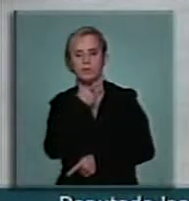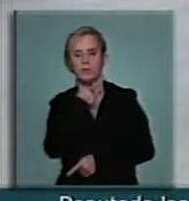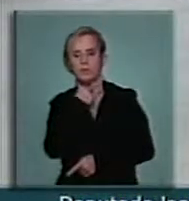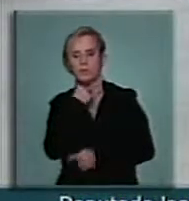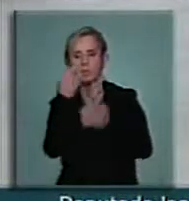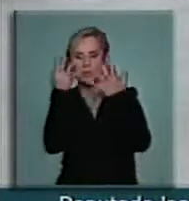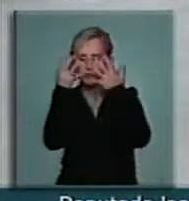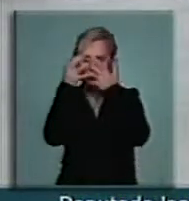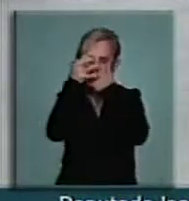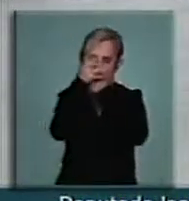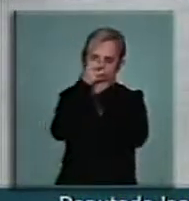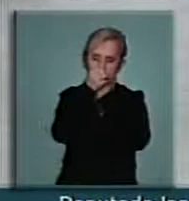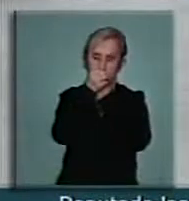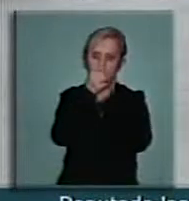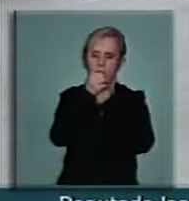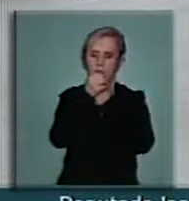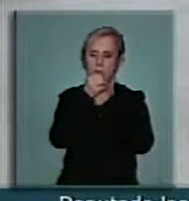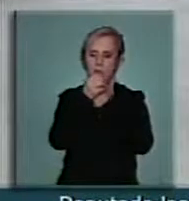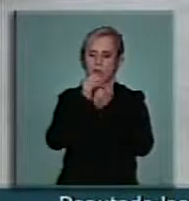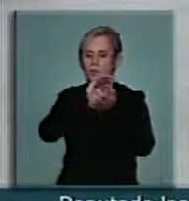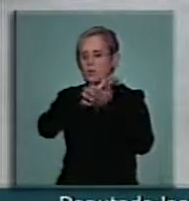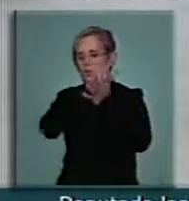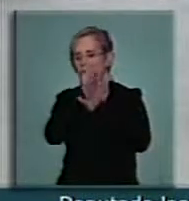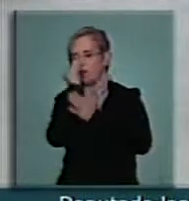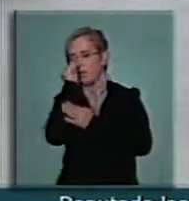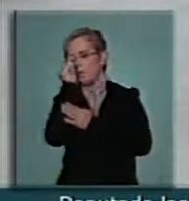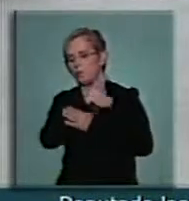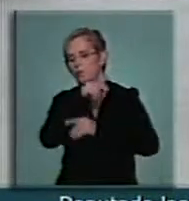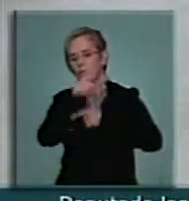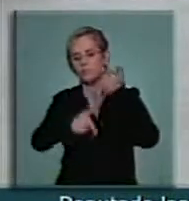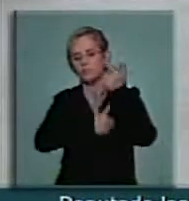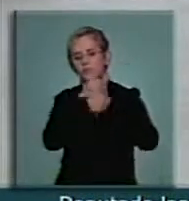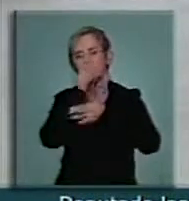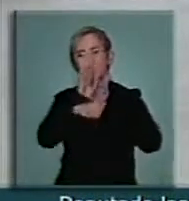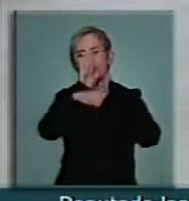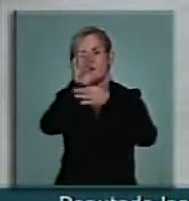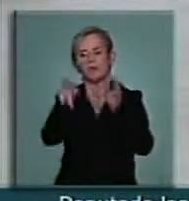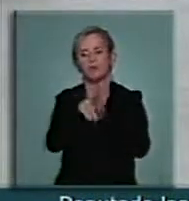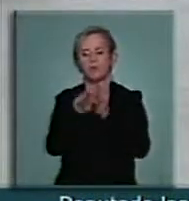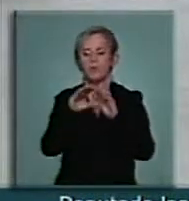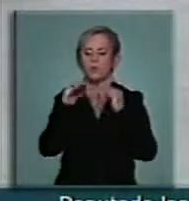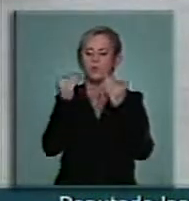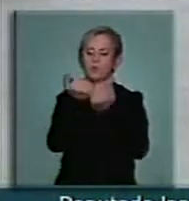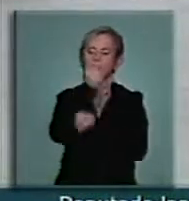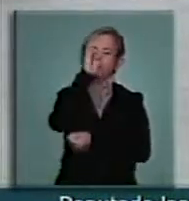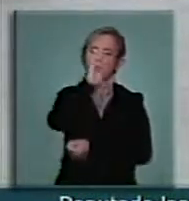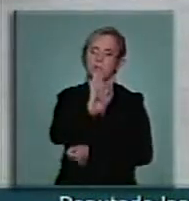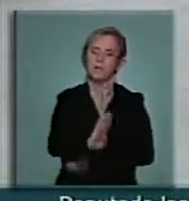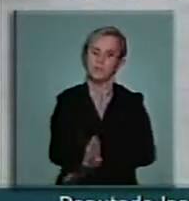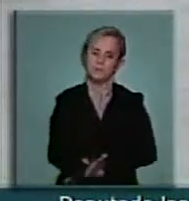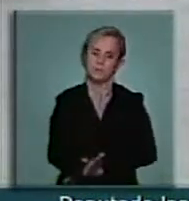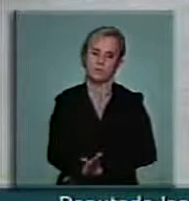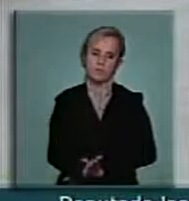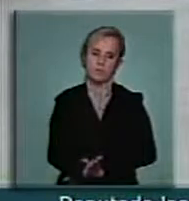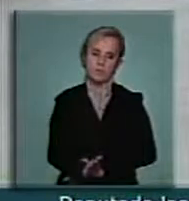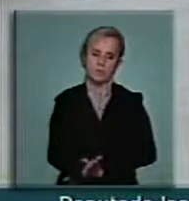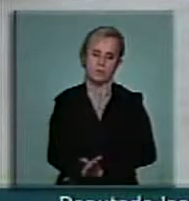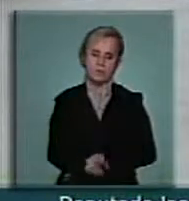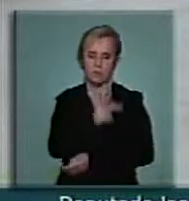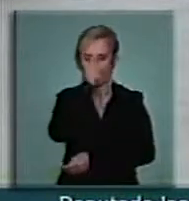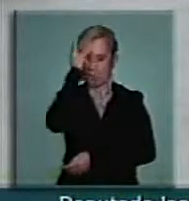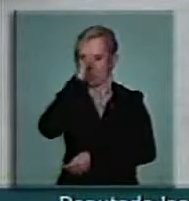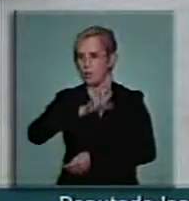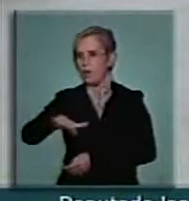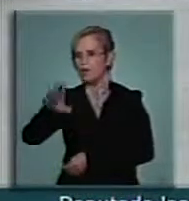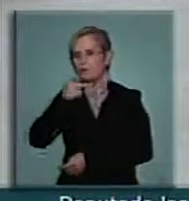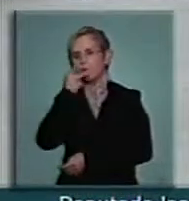o grande trabalho que ele presta à comunidade brasileira. O pessoal sempre diz